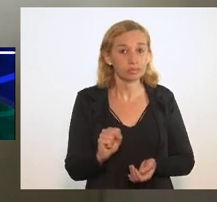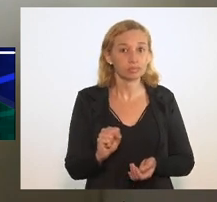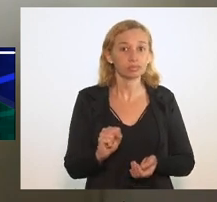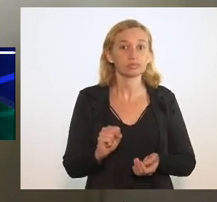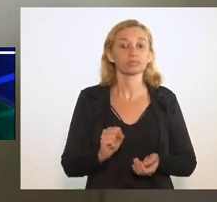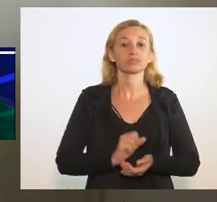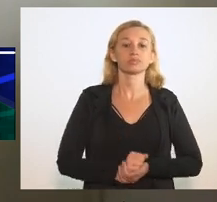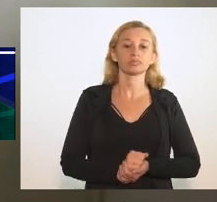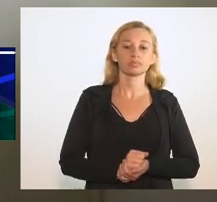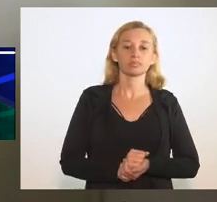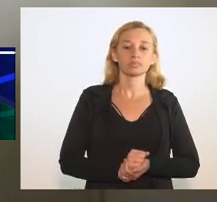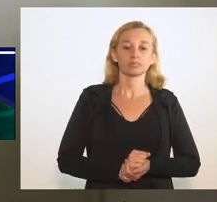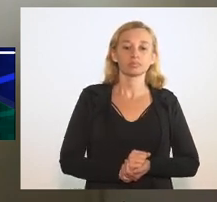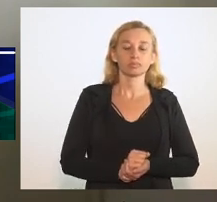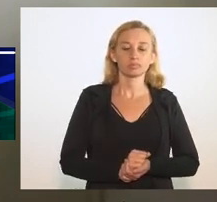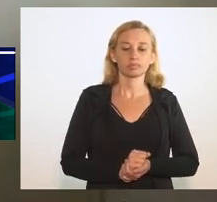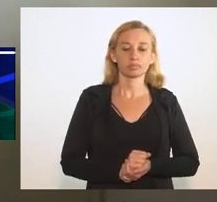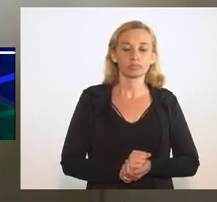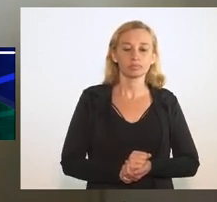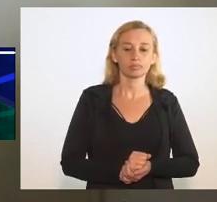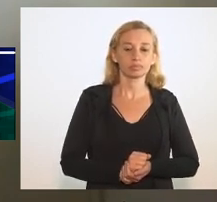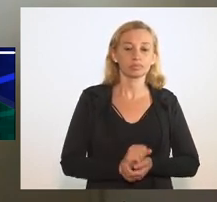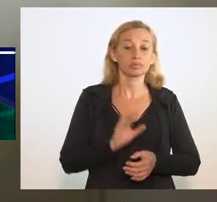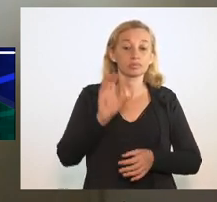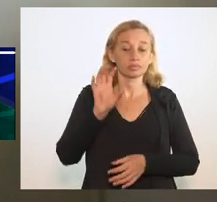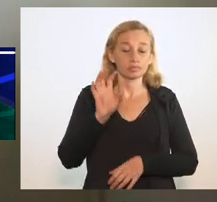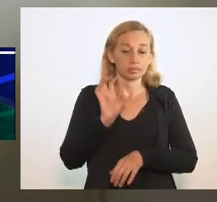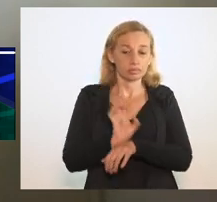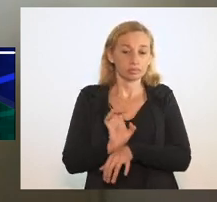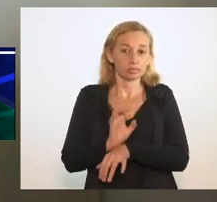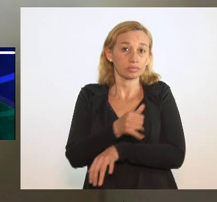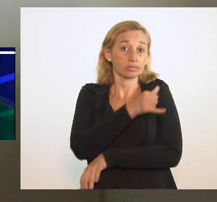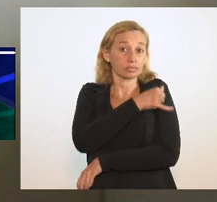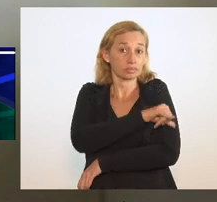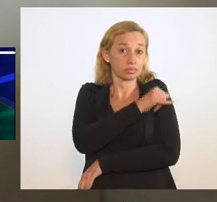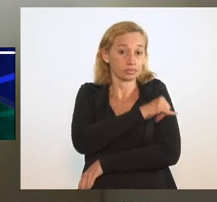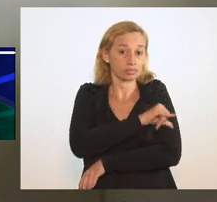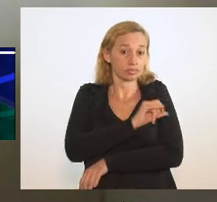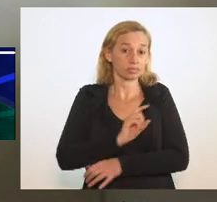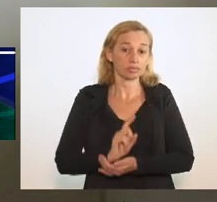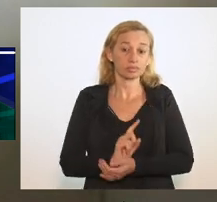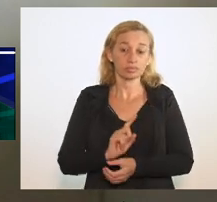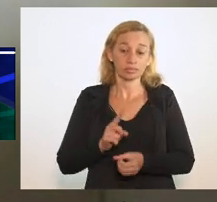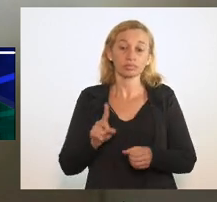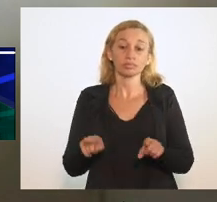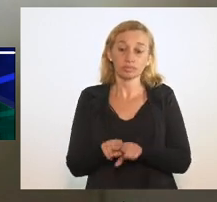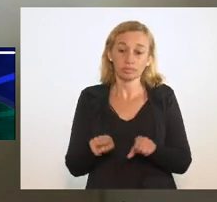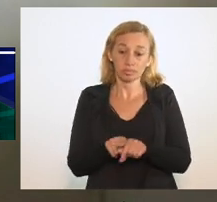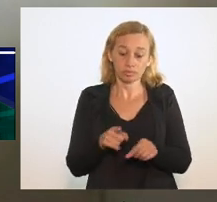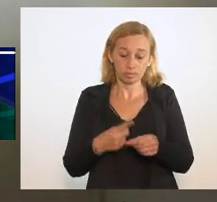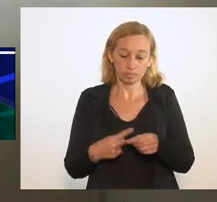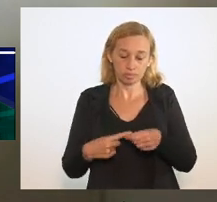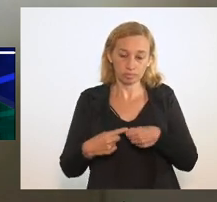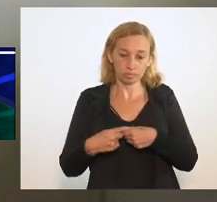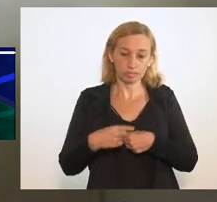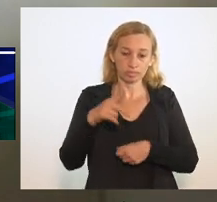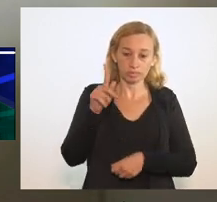especiais para o Estado do Rio de Janeiro e os municípios